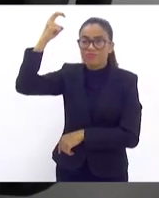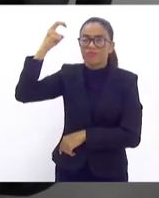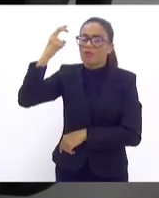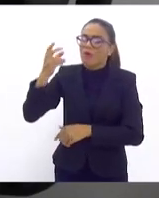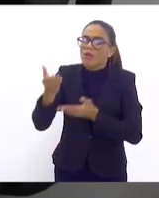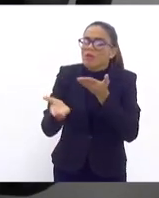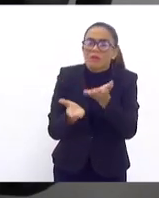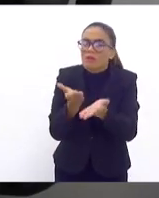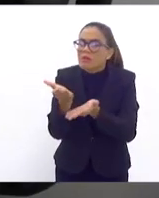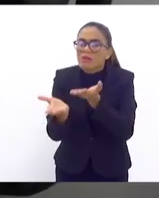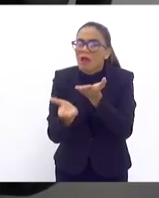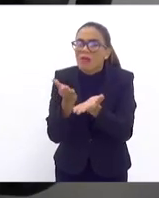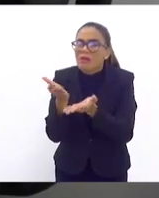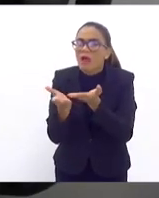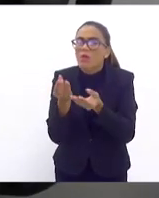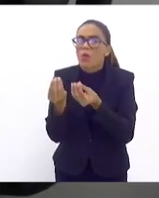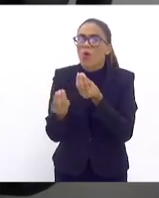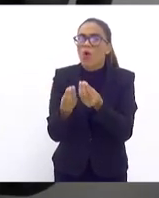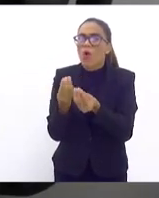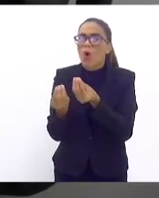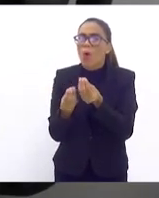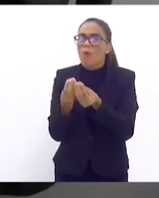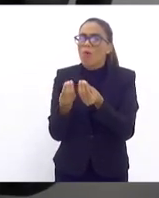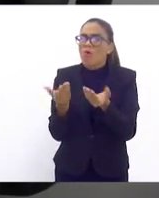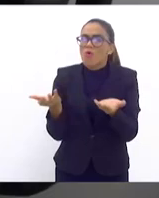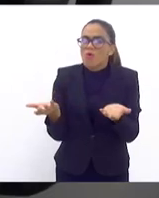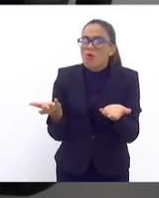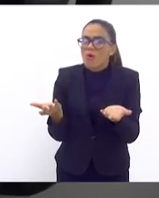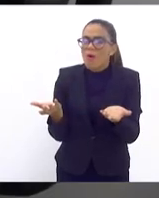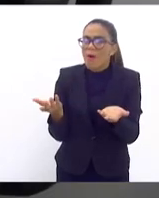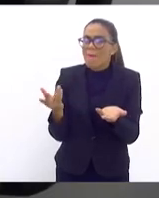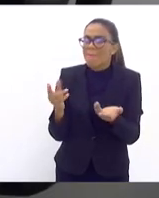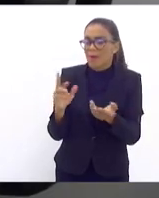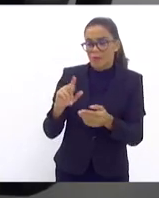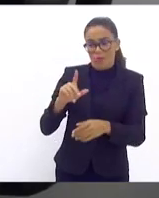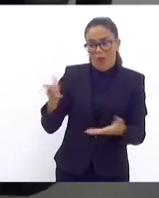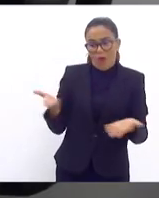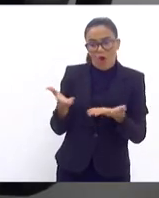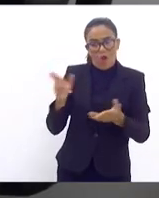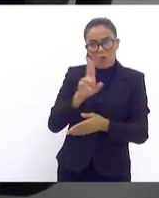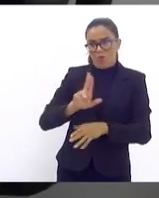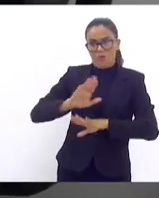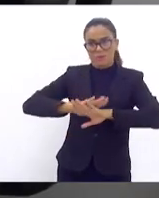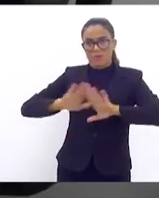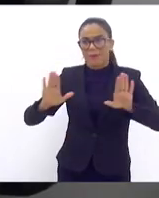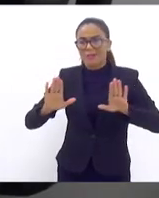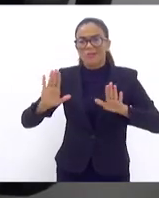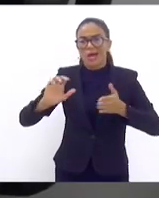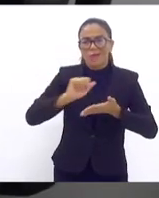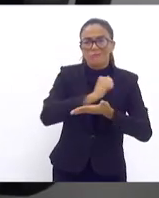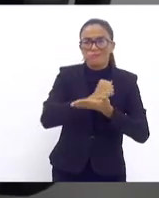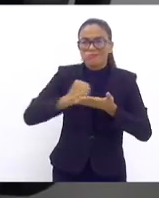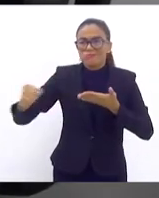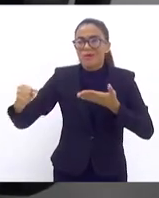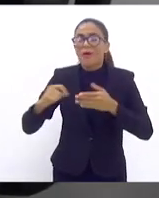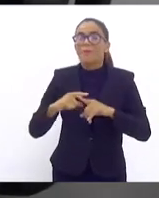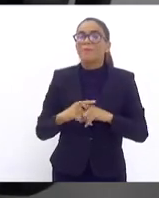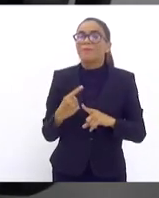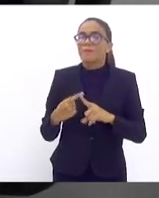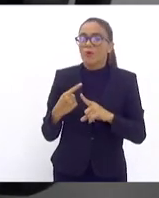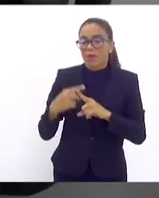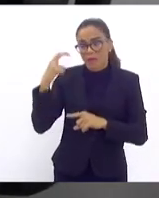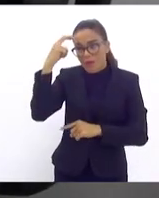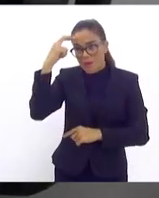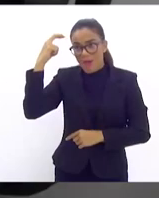como gênios. O que é uma definição que não se usa mais, porque altas habilidades, ela é